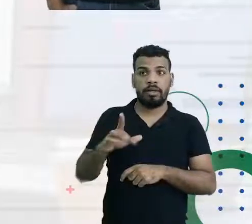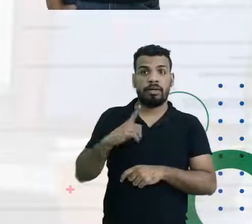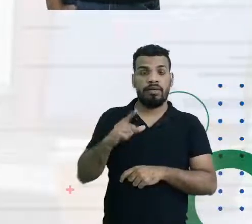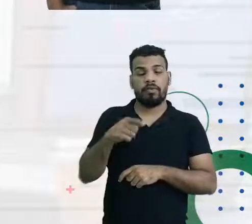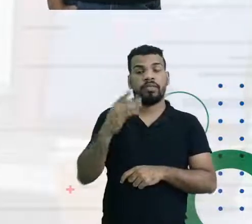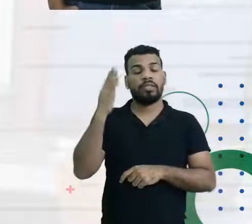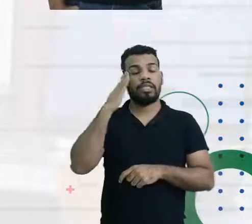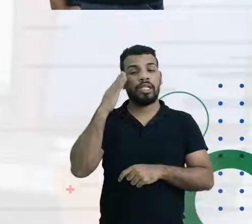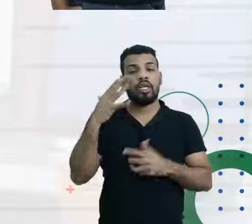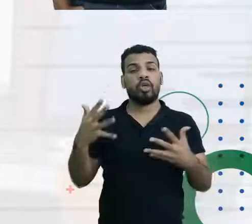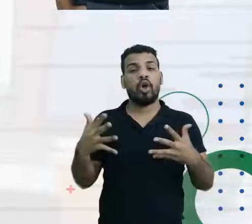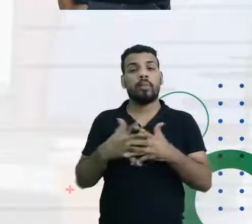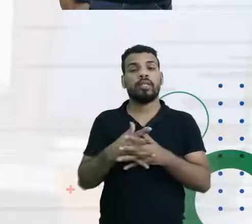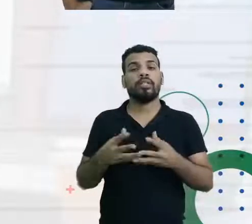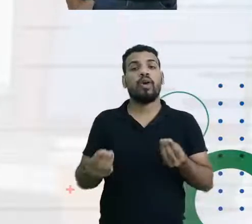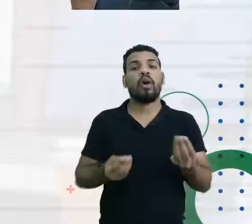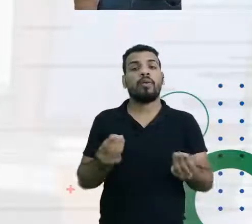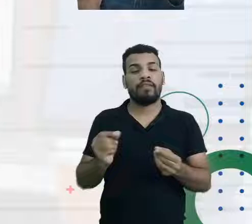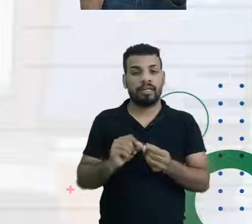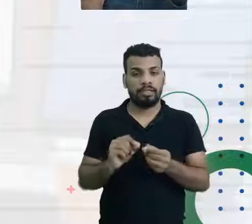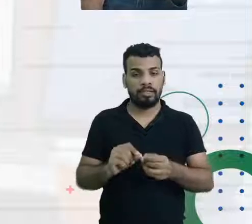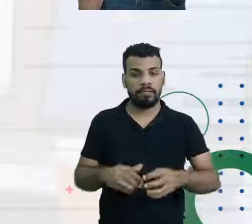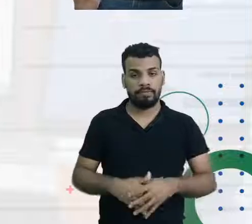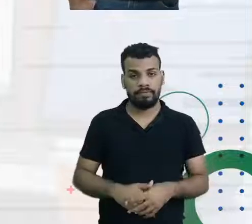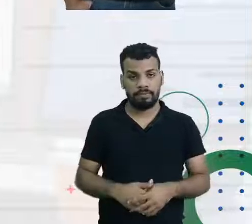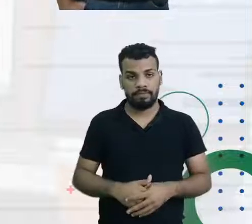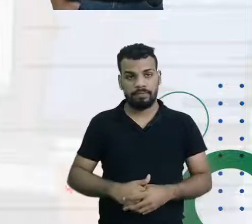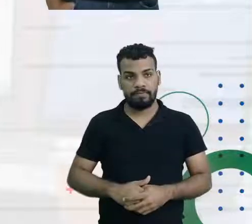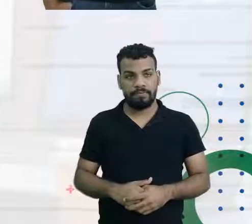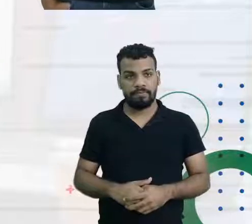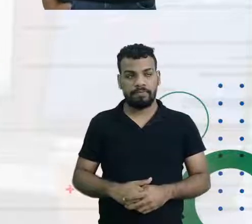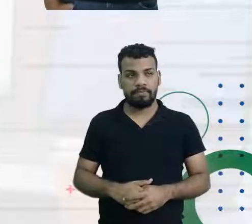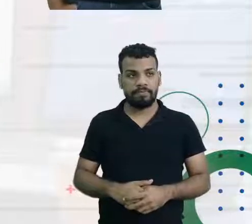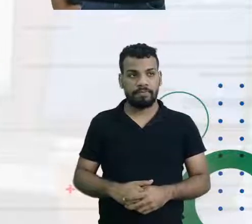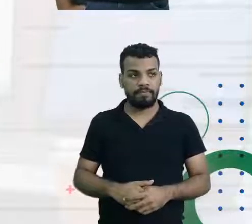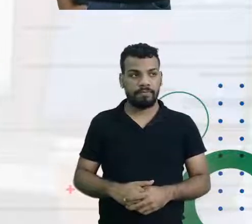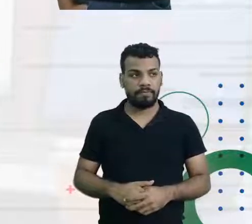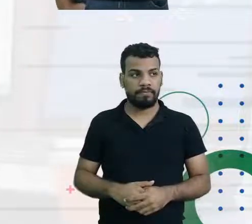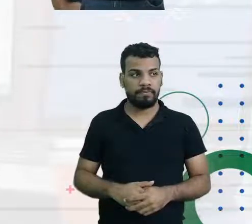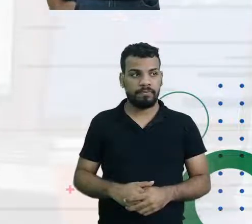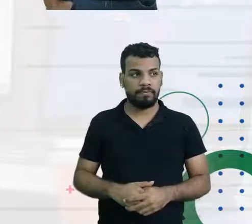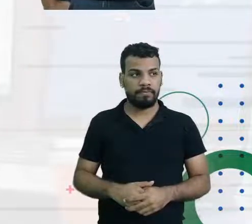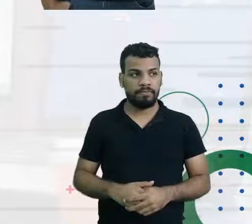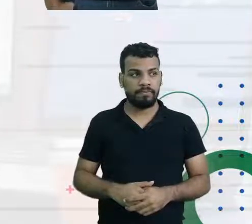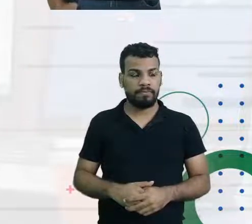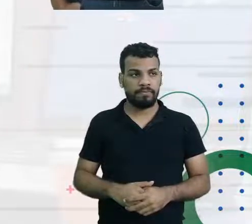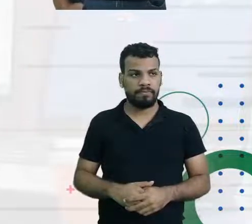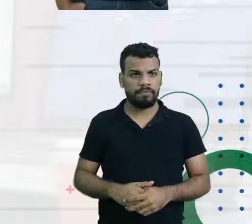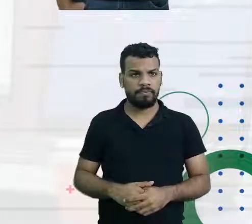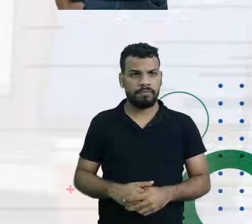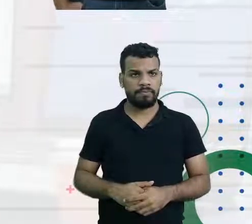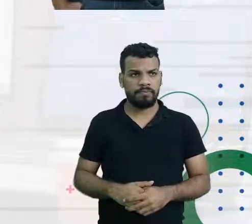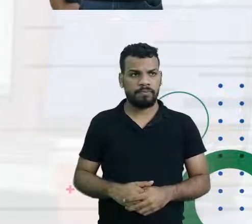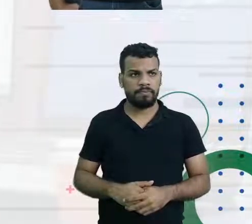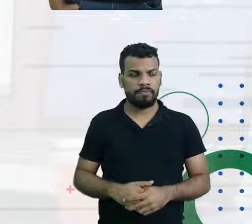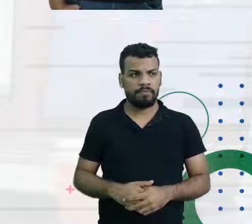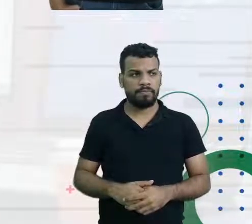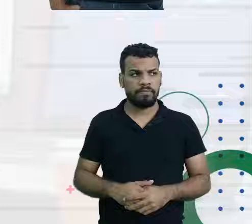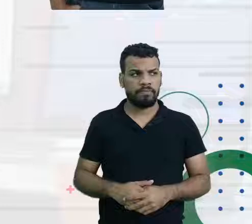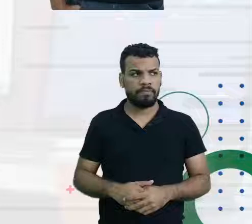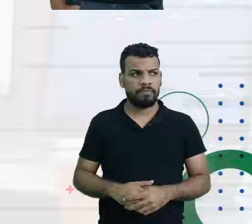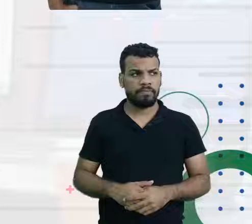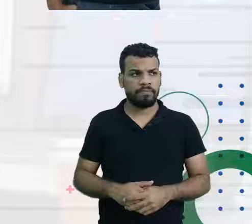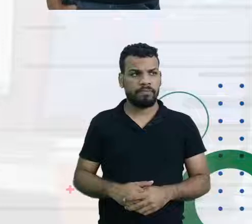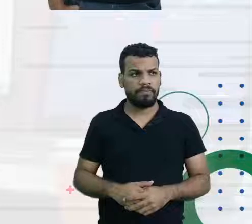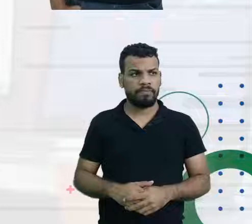entender a complexidade que um jogo de pixel art pode chegar, né? Vamos lá. A gente falou da limitação tecnológica,